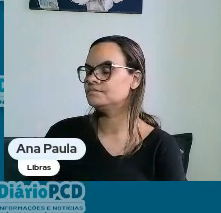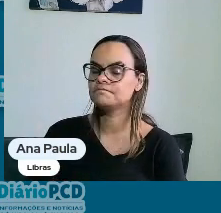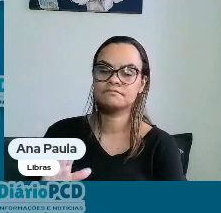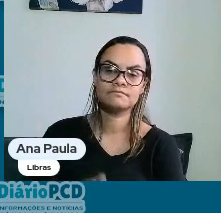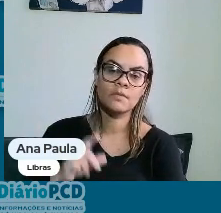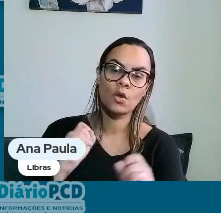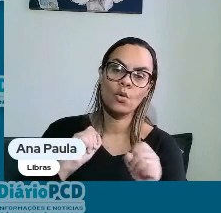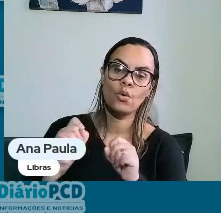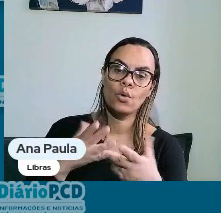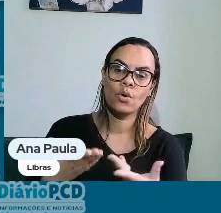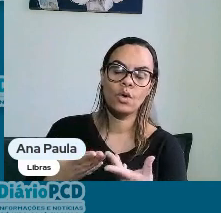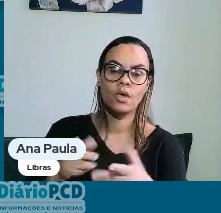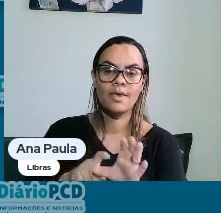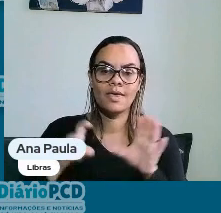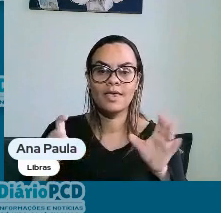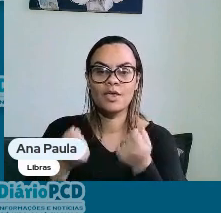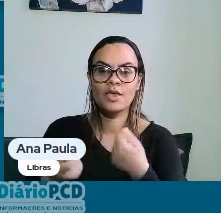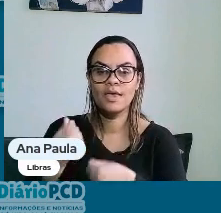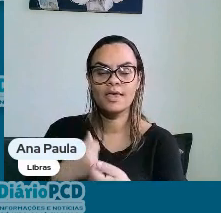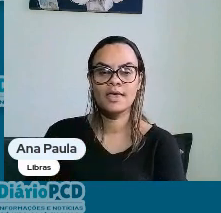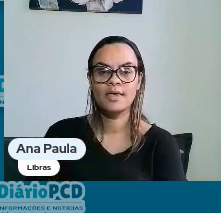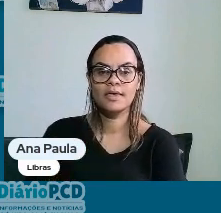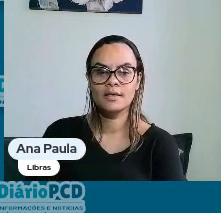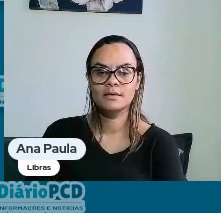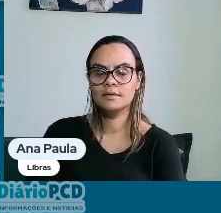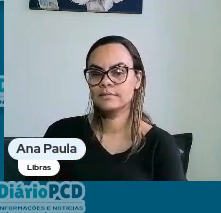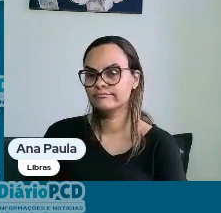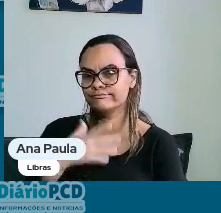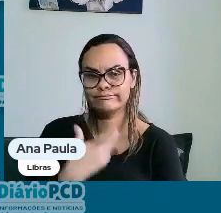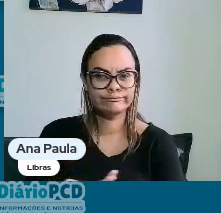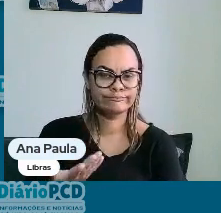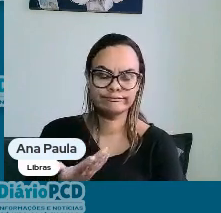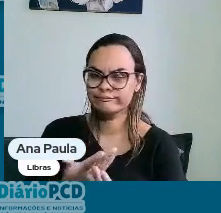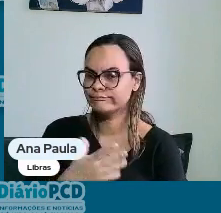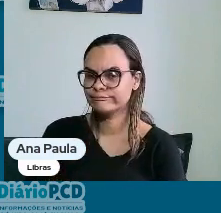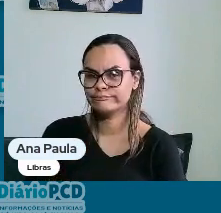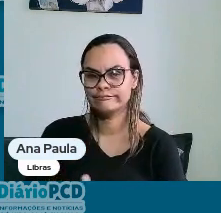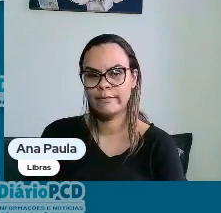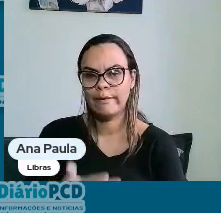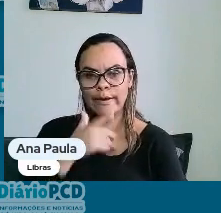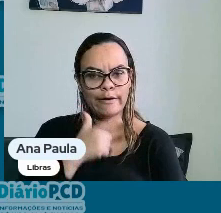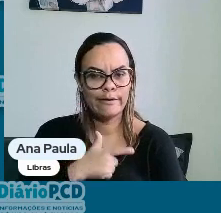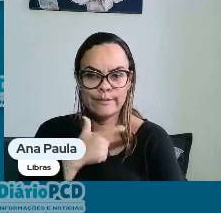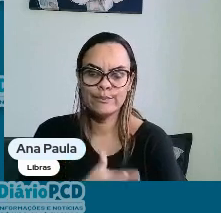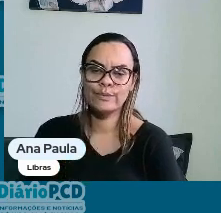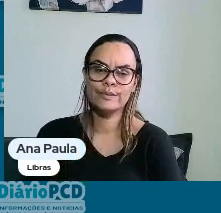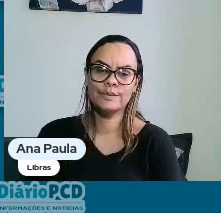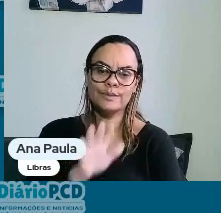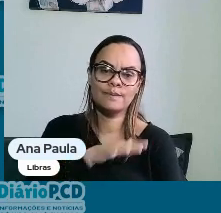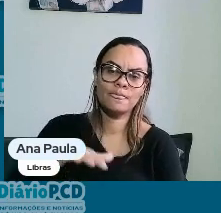uma autonomia financeira que é ridícula, porque o espaço